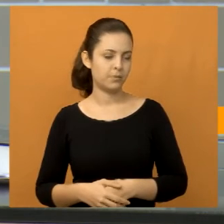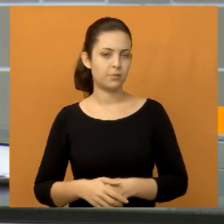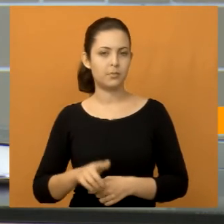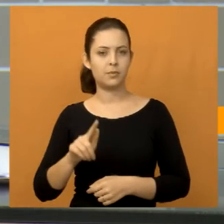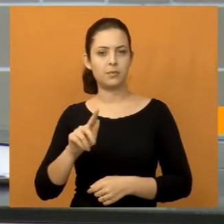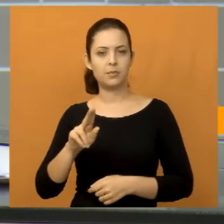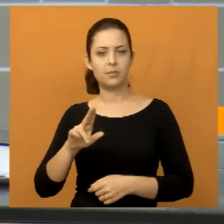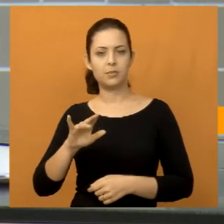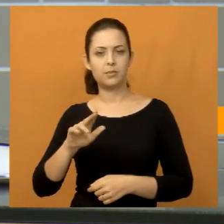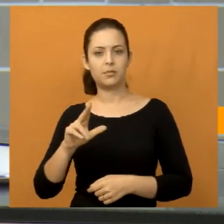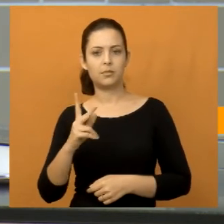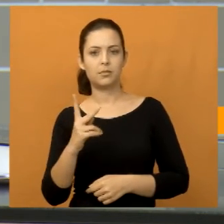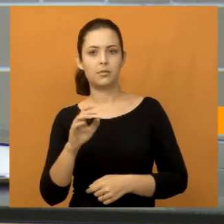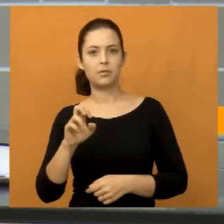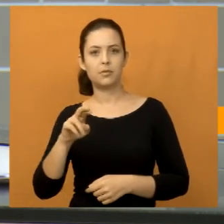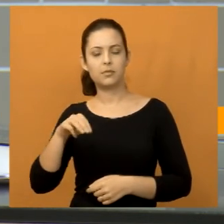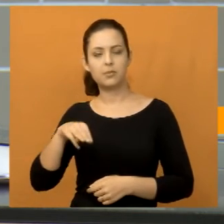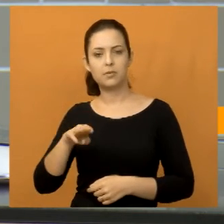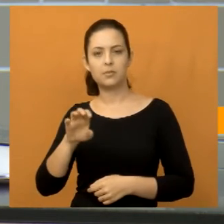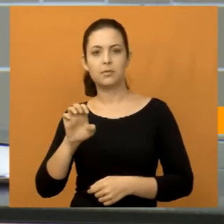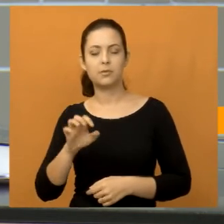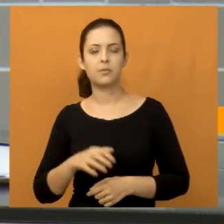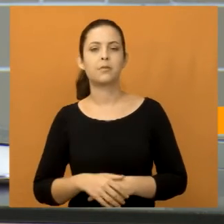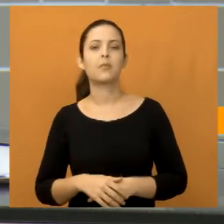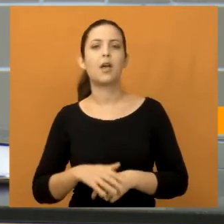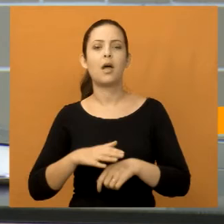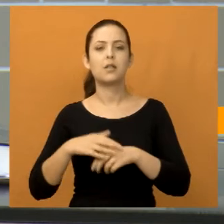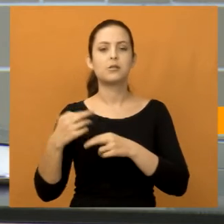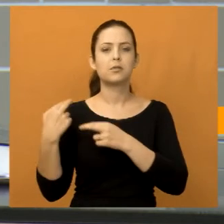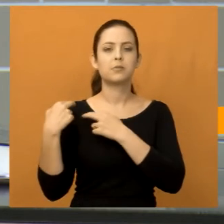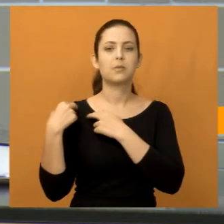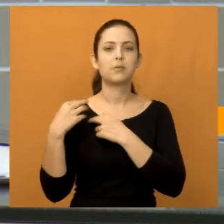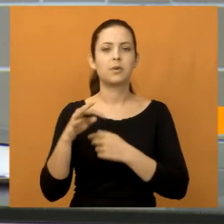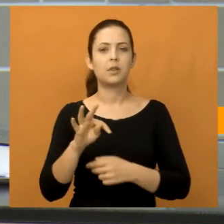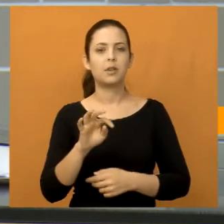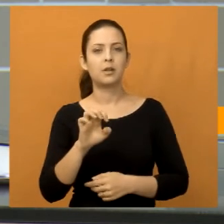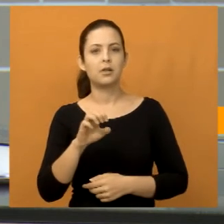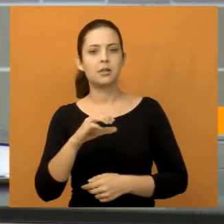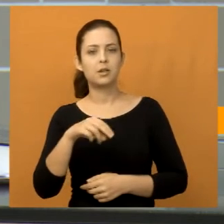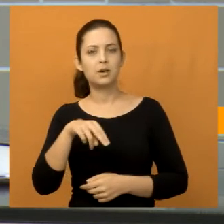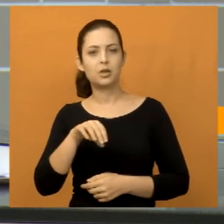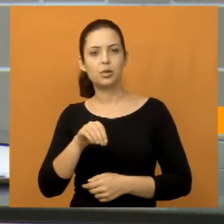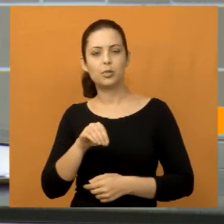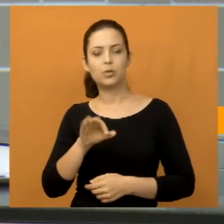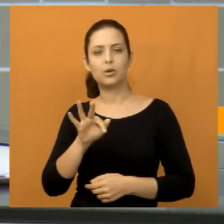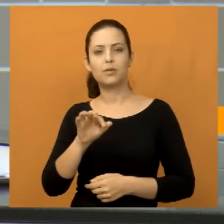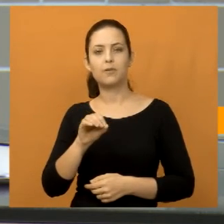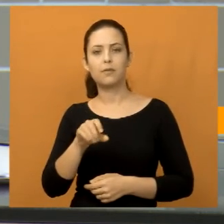Guilherme Faustino Miguel Moraes, responsável pela empresa Tecnofox,